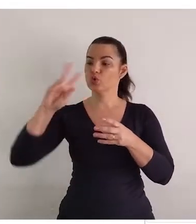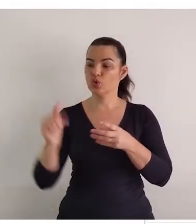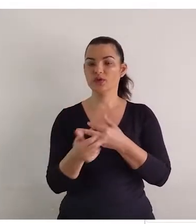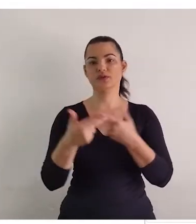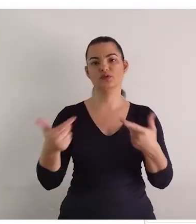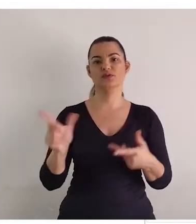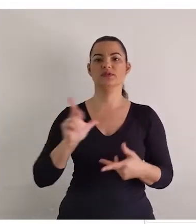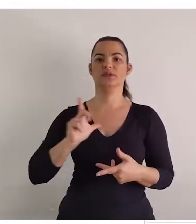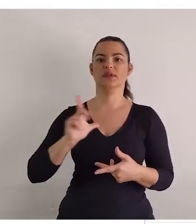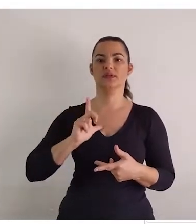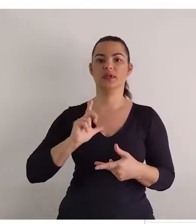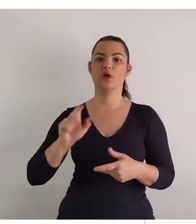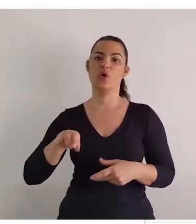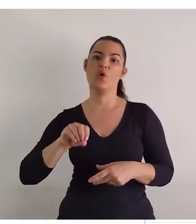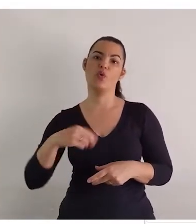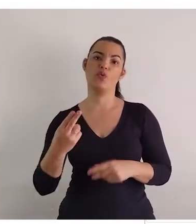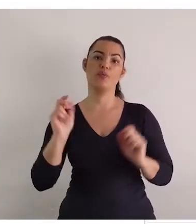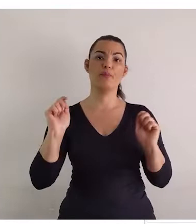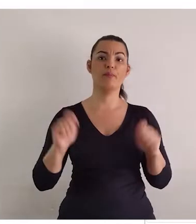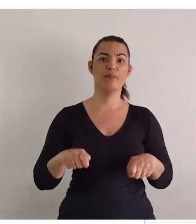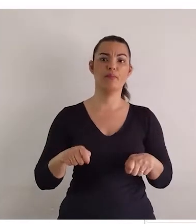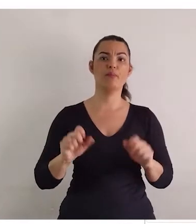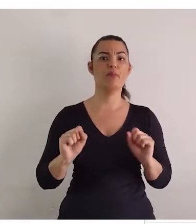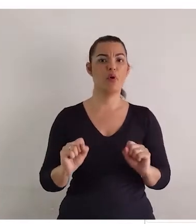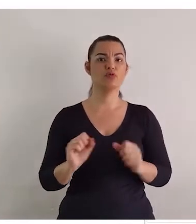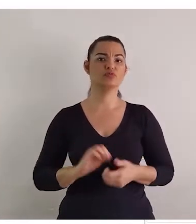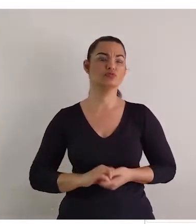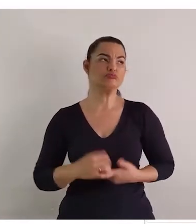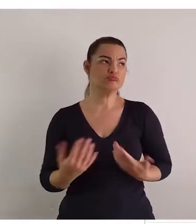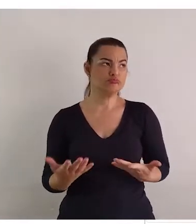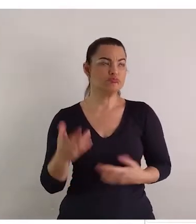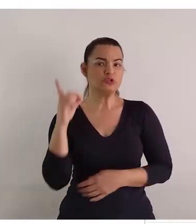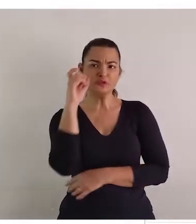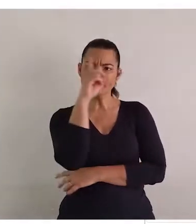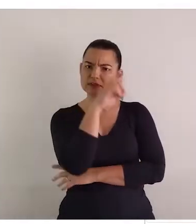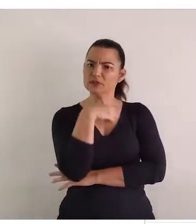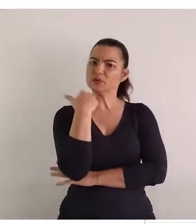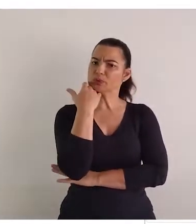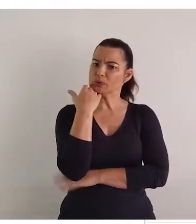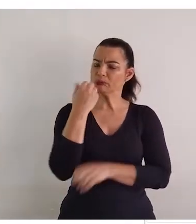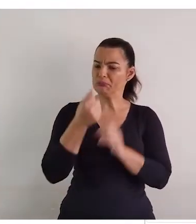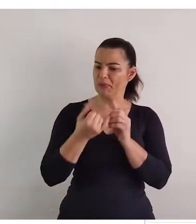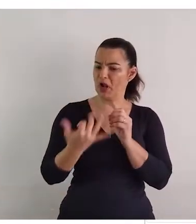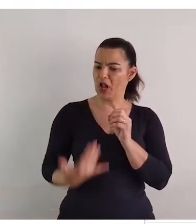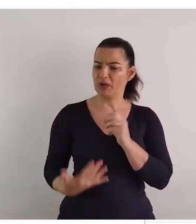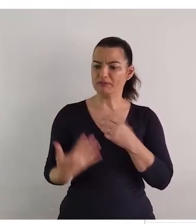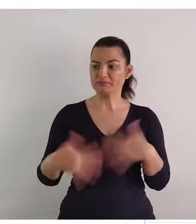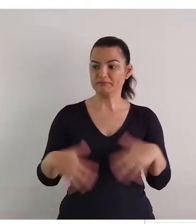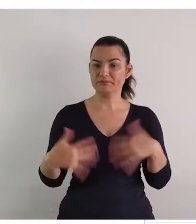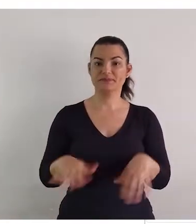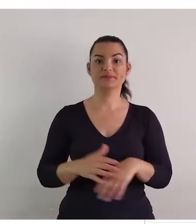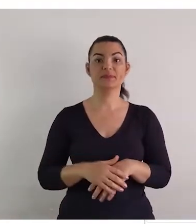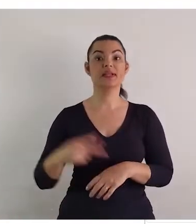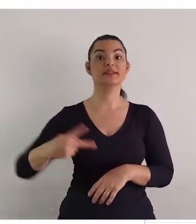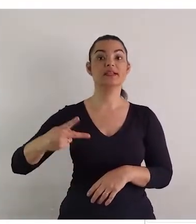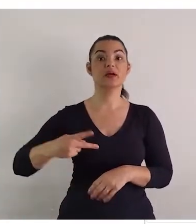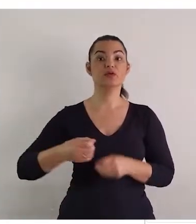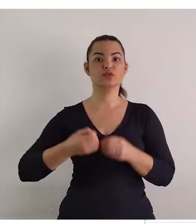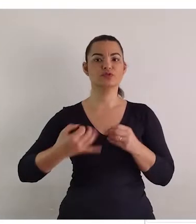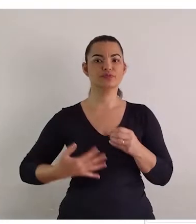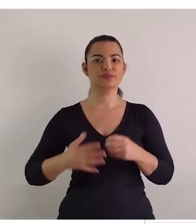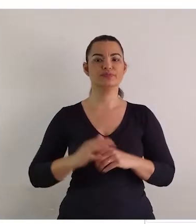existentes ou possíveis. Difícil, né, essa definição? A segunda